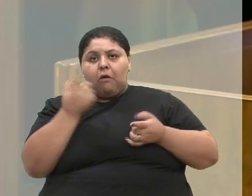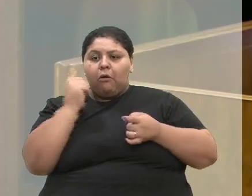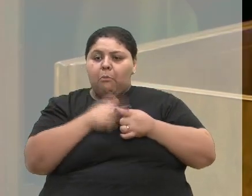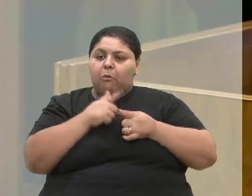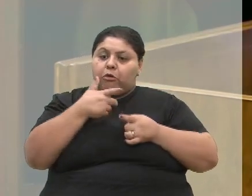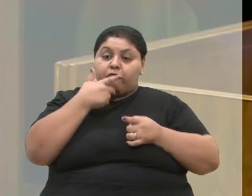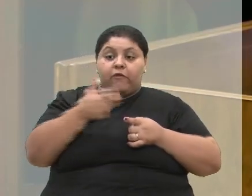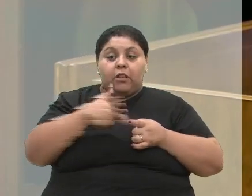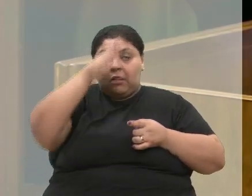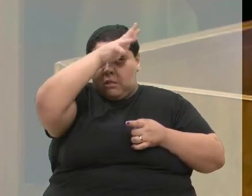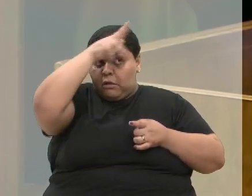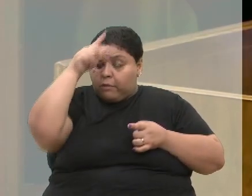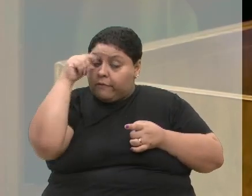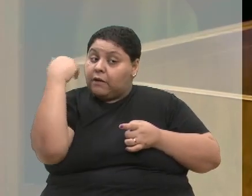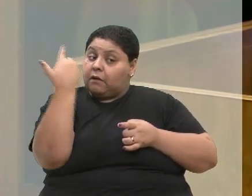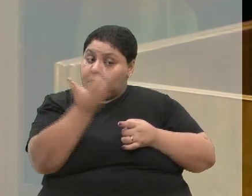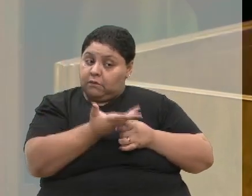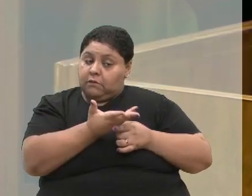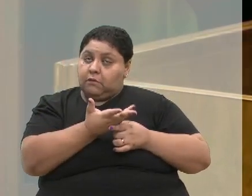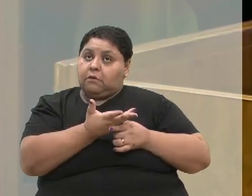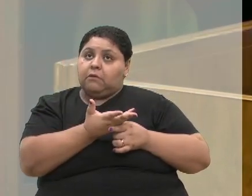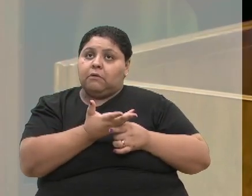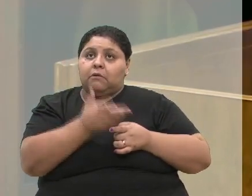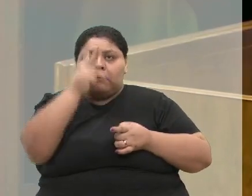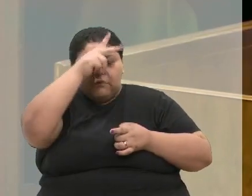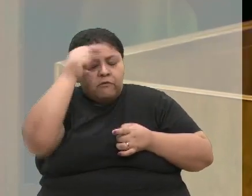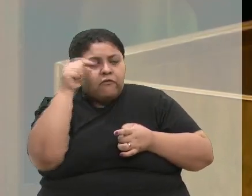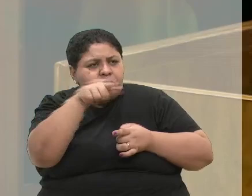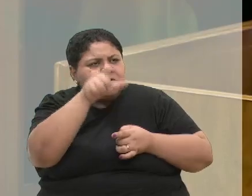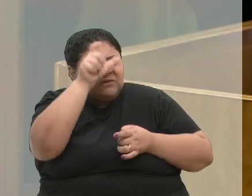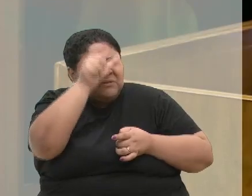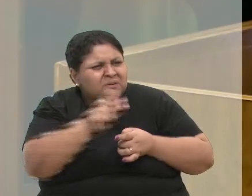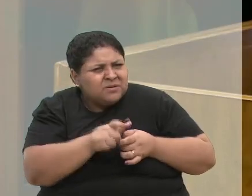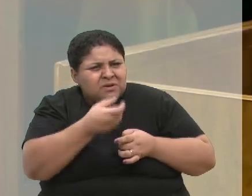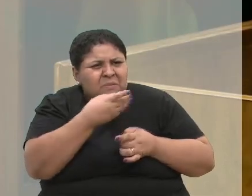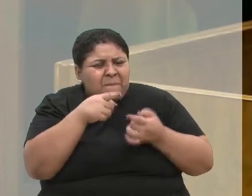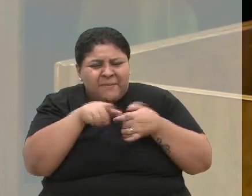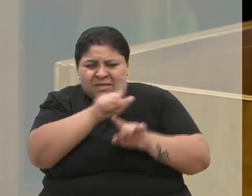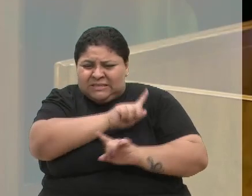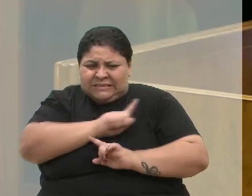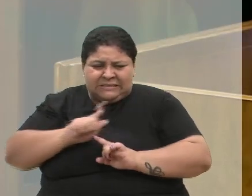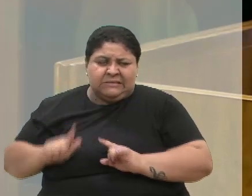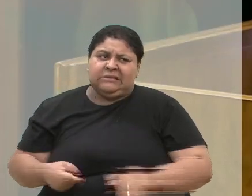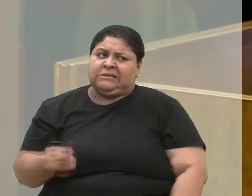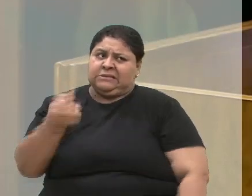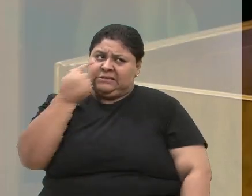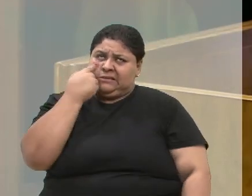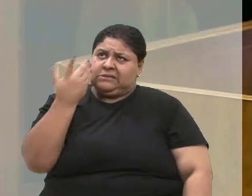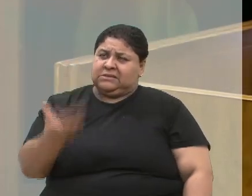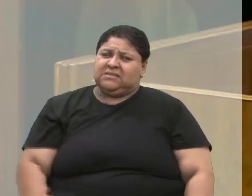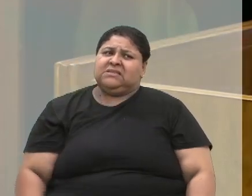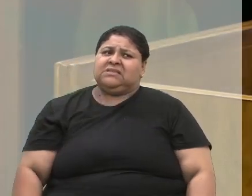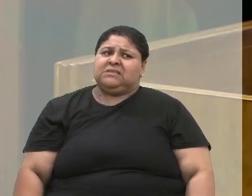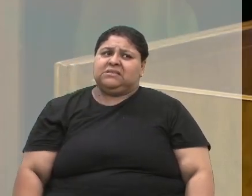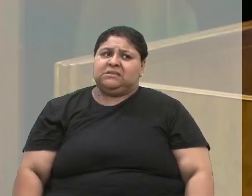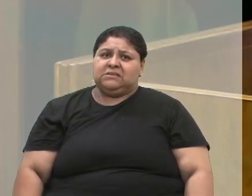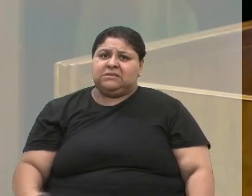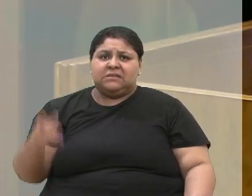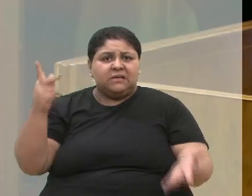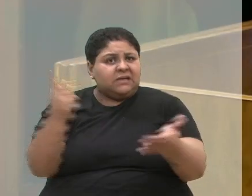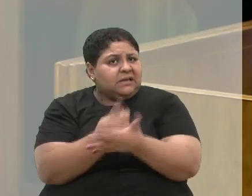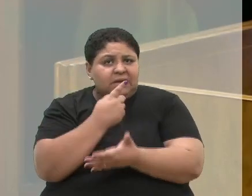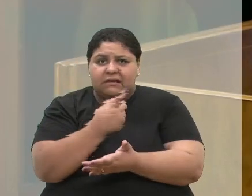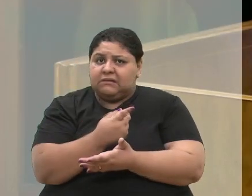para o prefeito diversas vezes: prefeito, você é uma pessoa do bem, mas o seu governo, olha, dá cada rateada que é